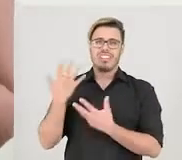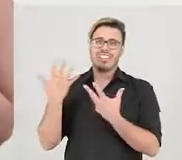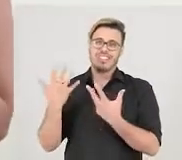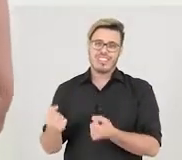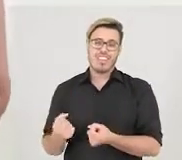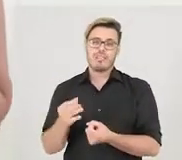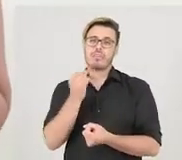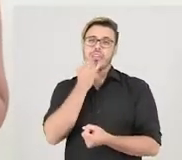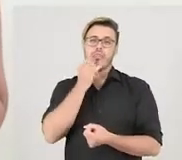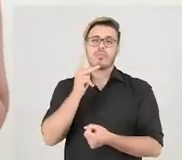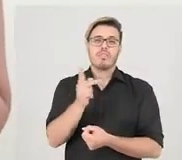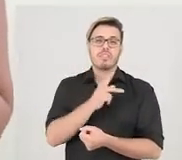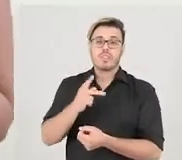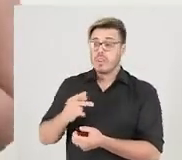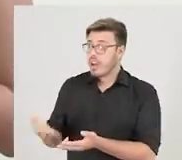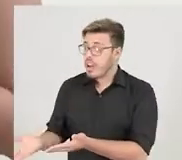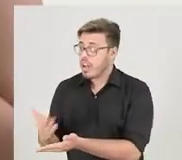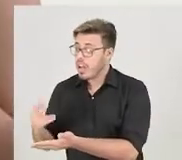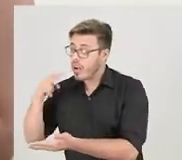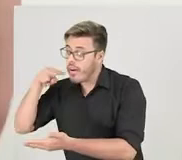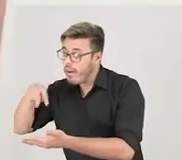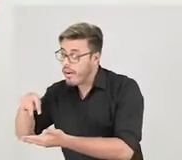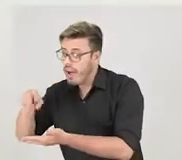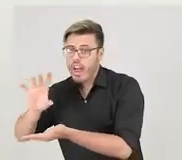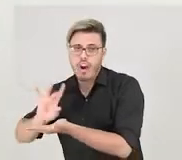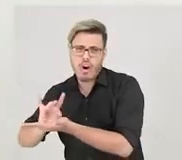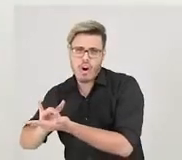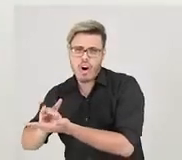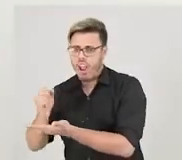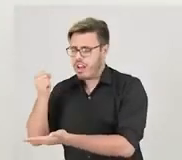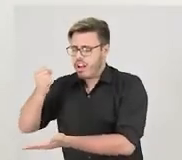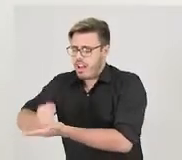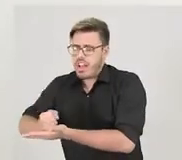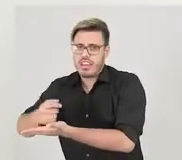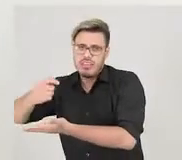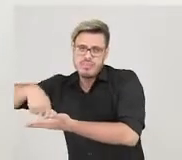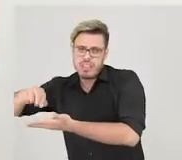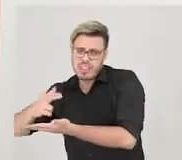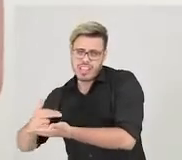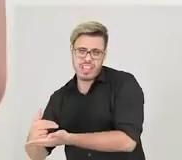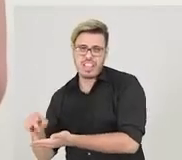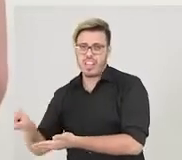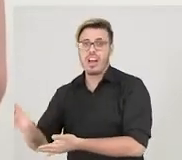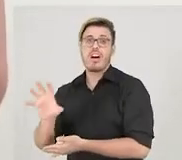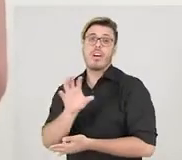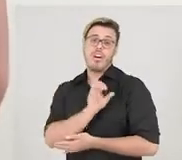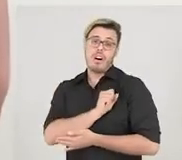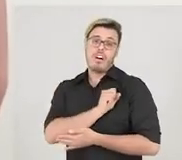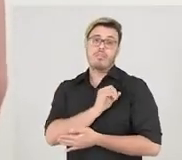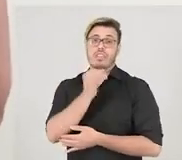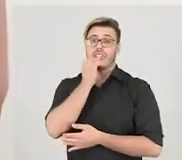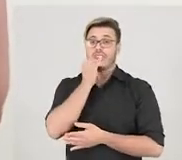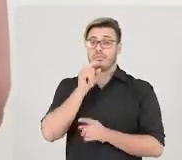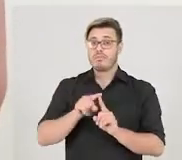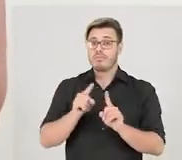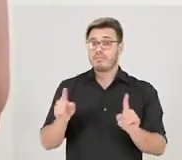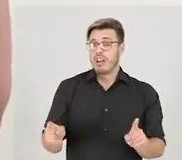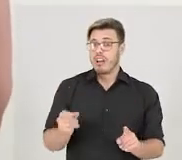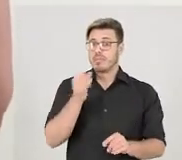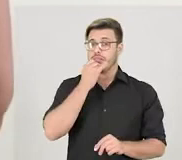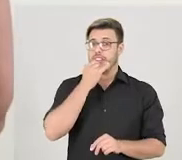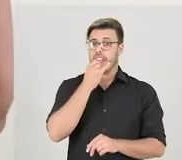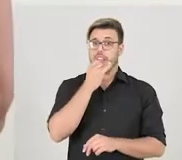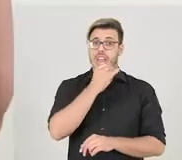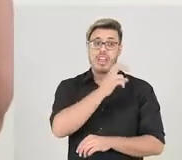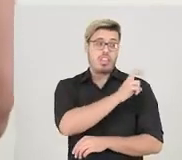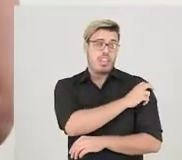faz desenho, eles adoram. Contudo, os adolescentes, os jovens, eles não gostam disso, eles querem